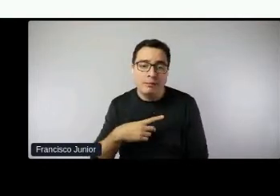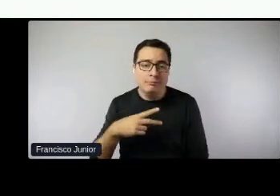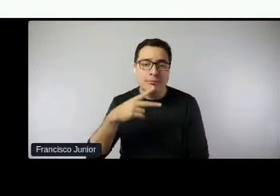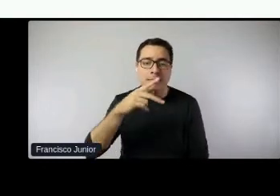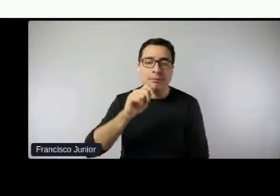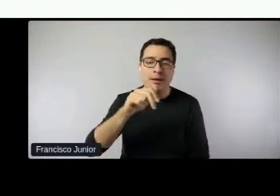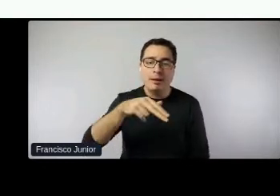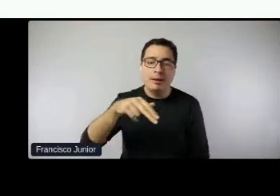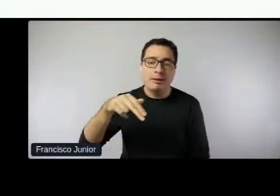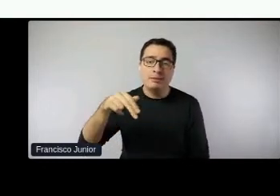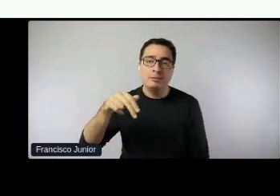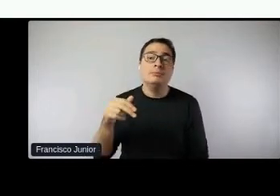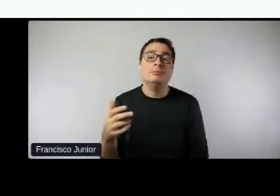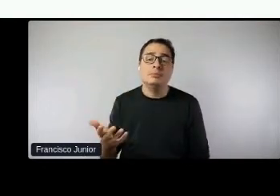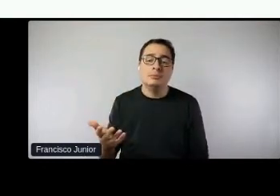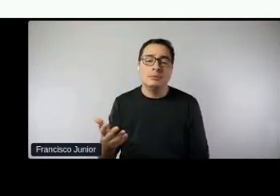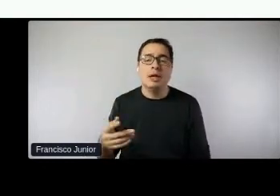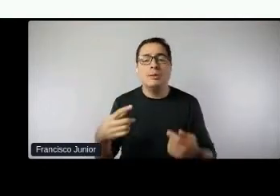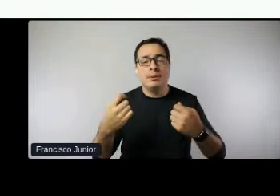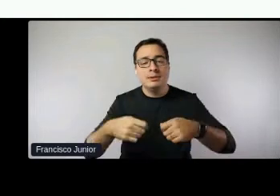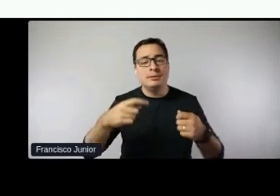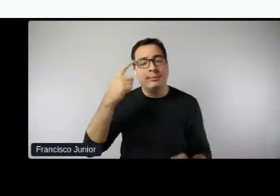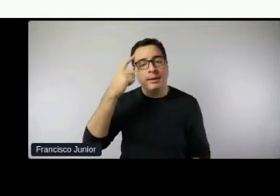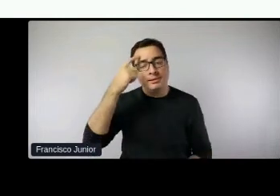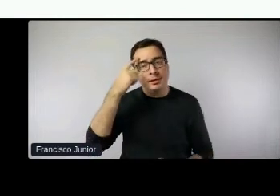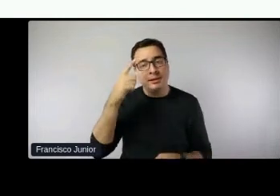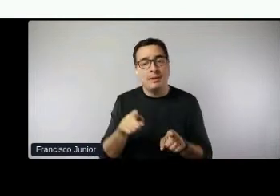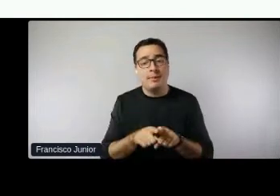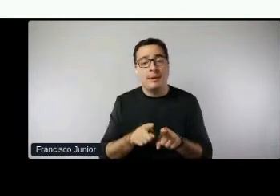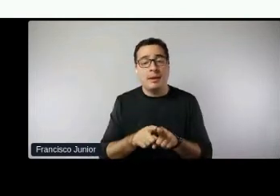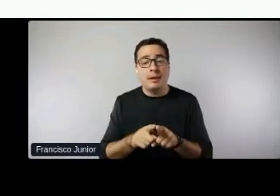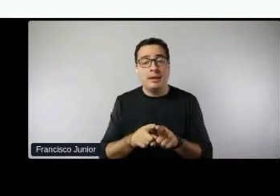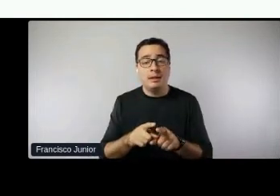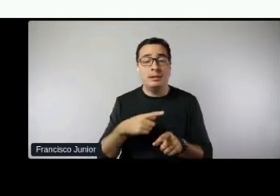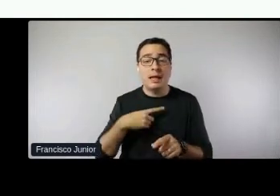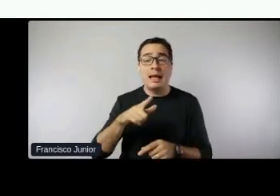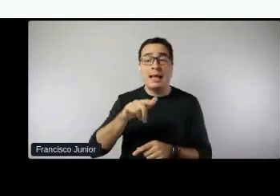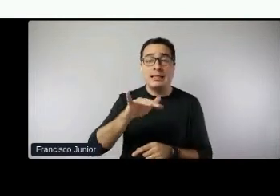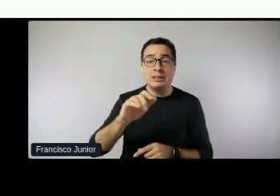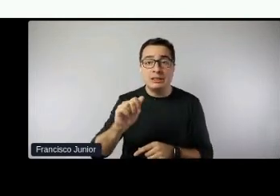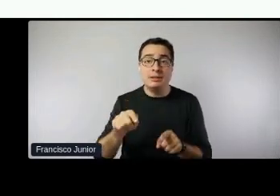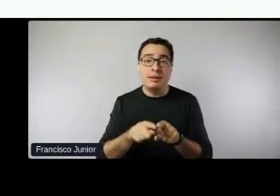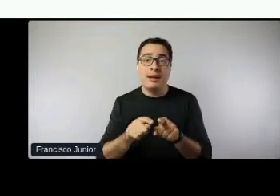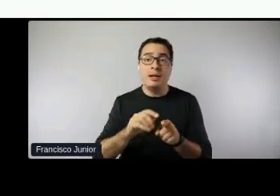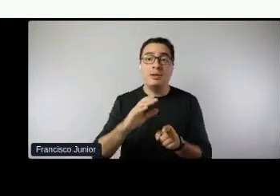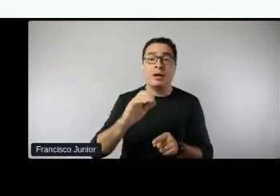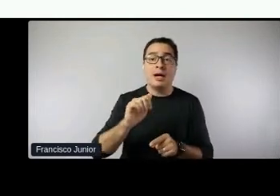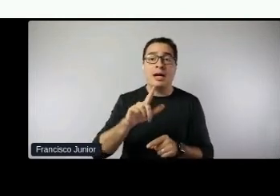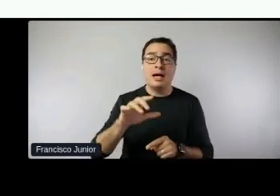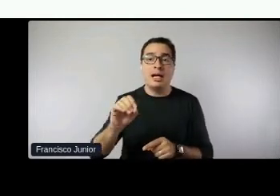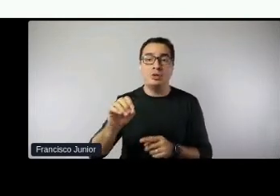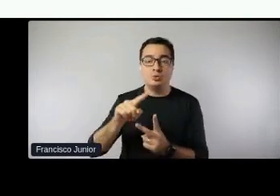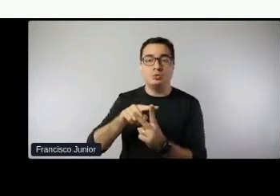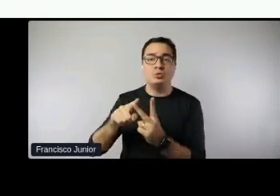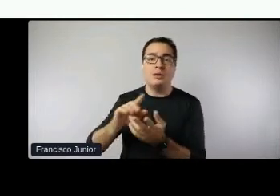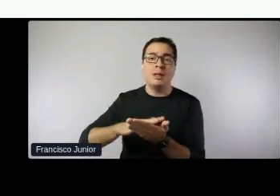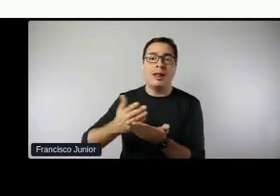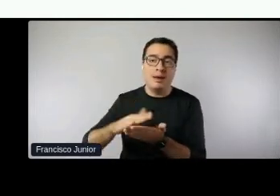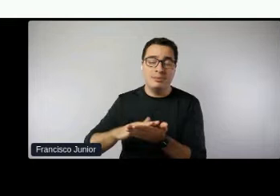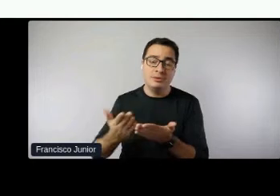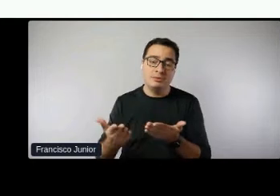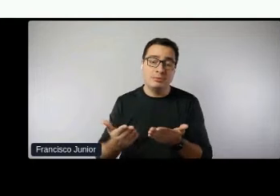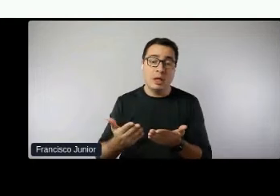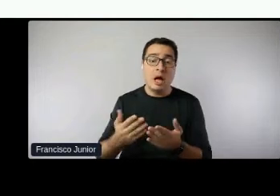né? Eu tenho que pensar também, tem que pensar na própria Letícia e no próprio Carlão, que nos ajudam, né? Então, por exemplo, a cada